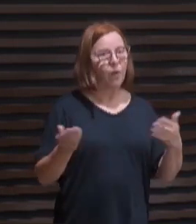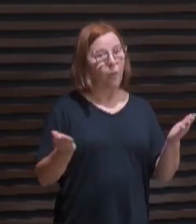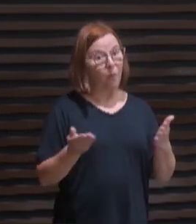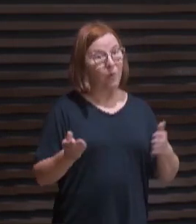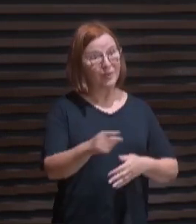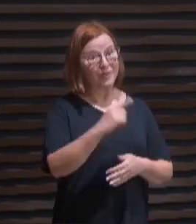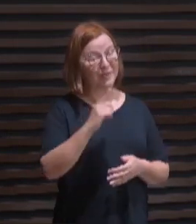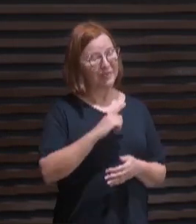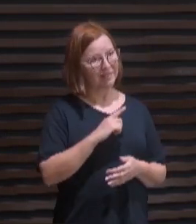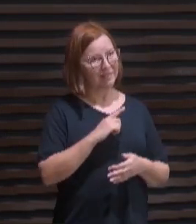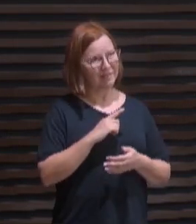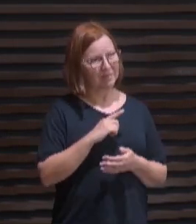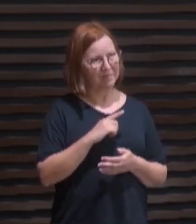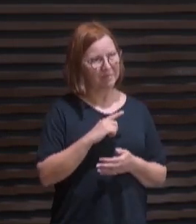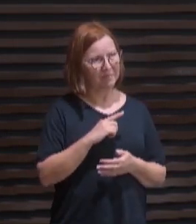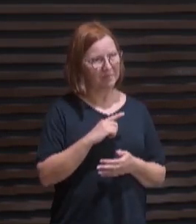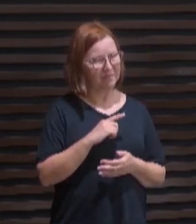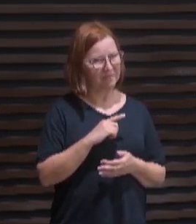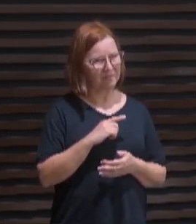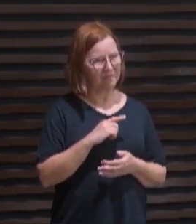quantas calorias?